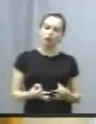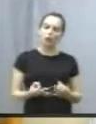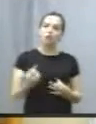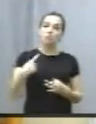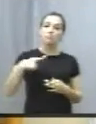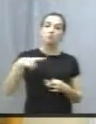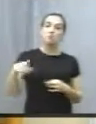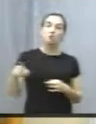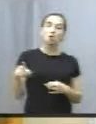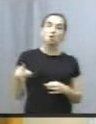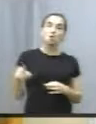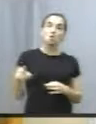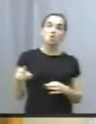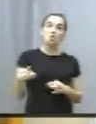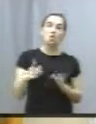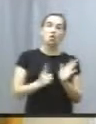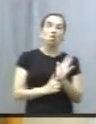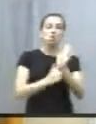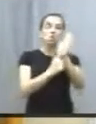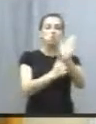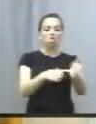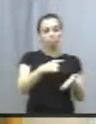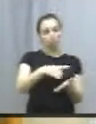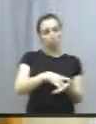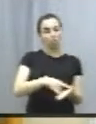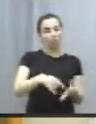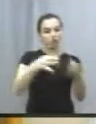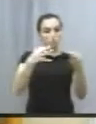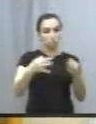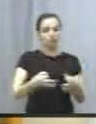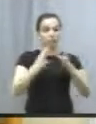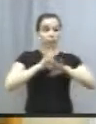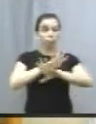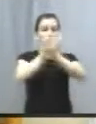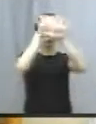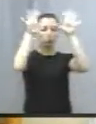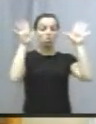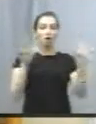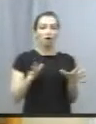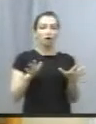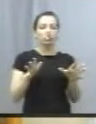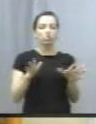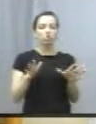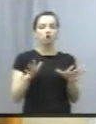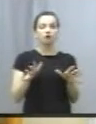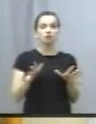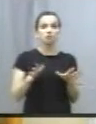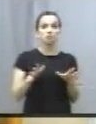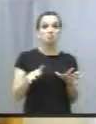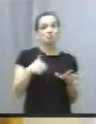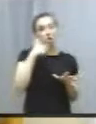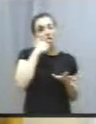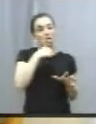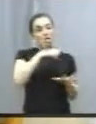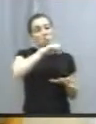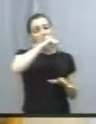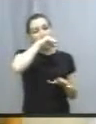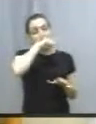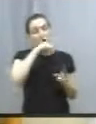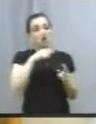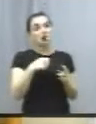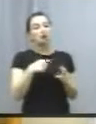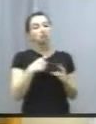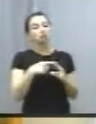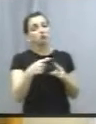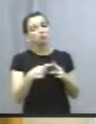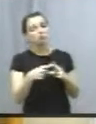não falsificam informações, que entregam as informações corretamente, mães de 2, 3 famílias,